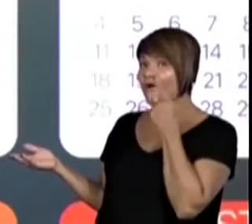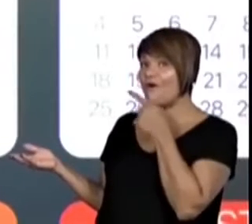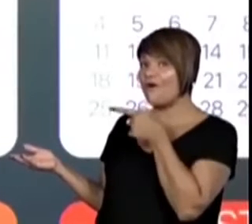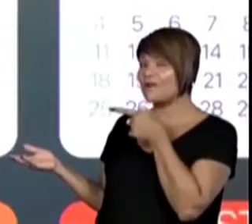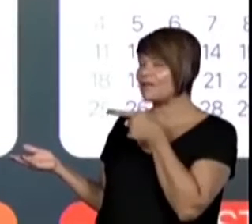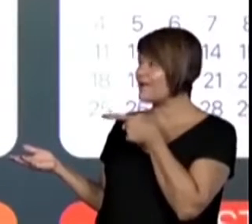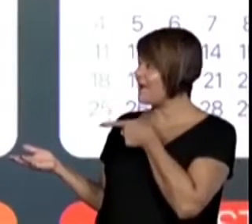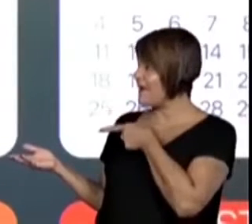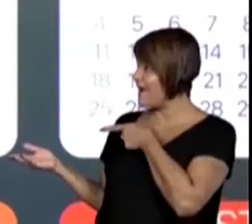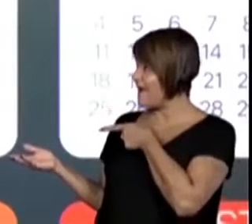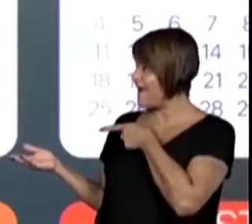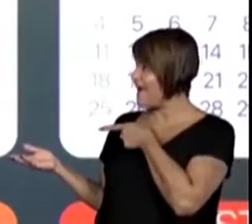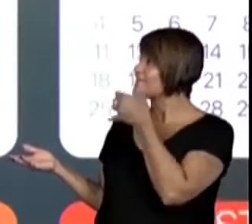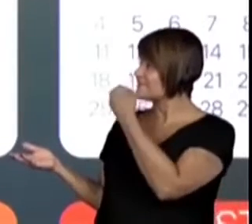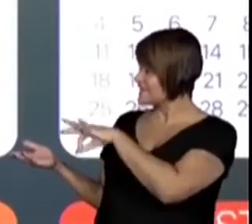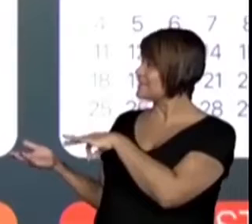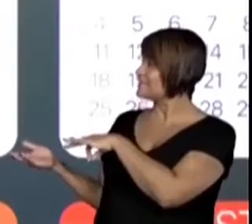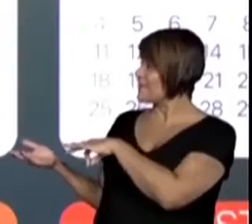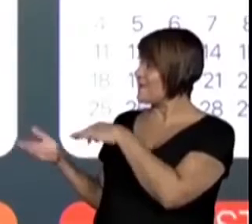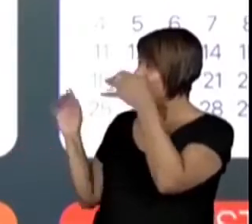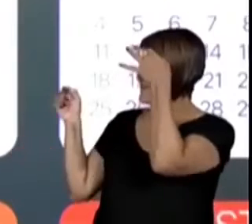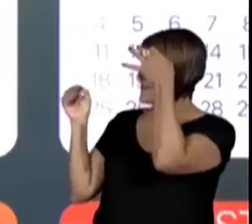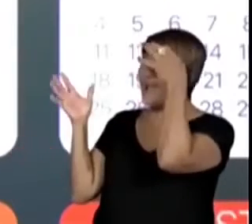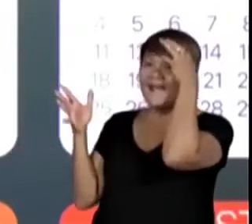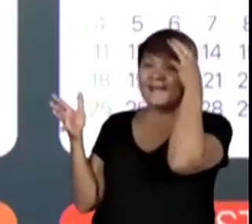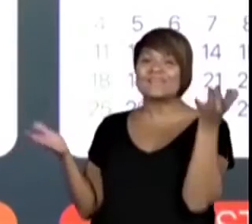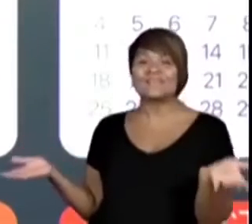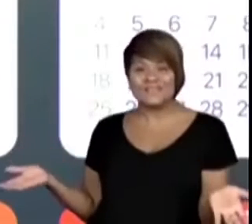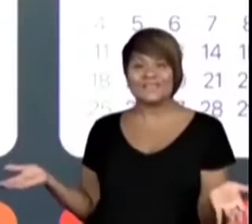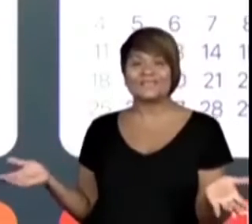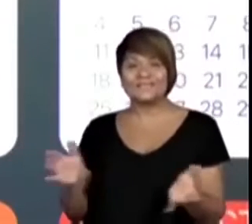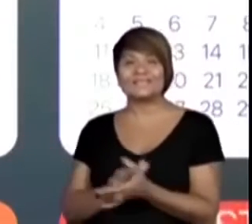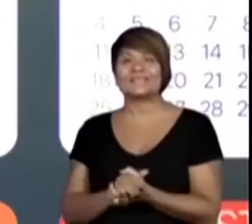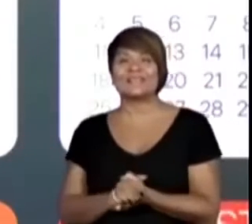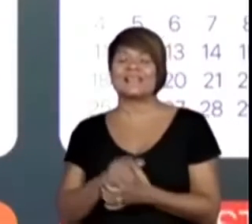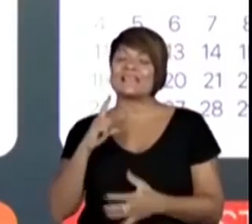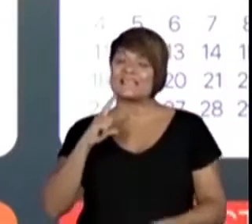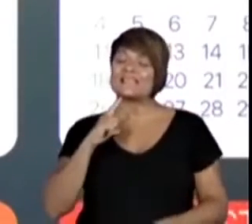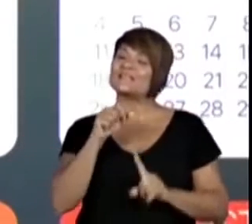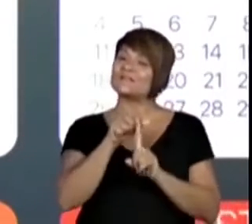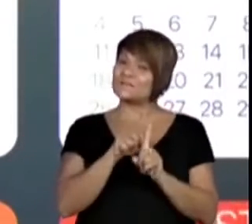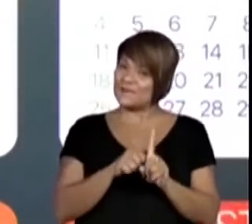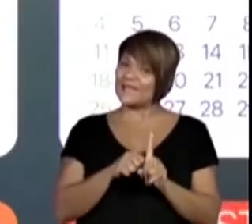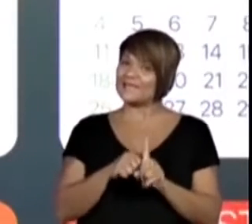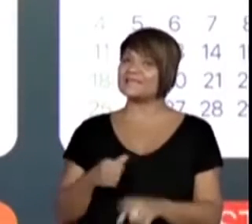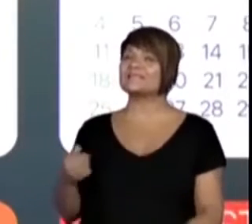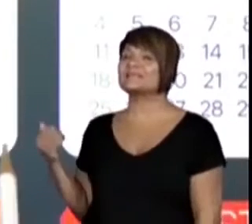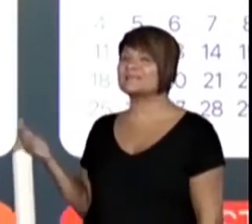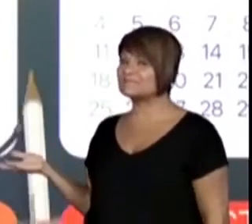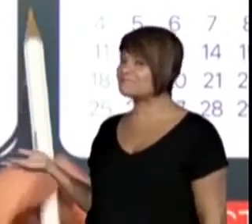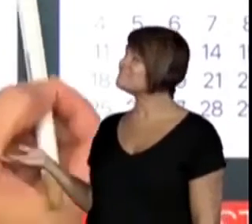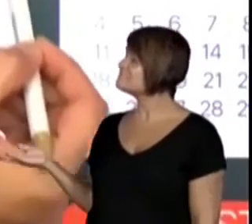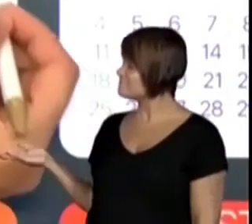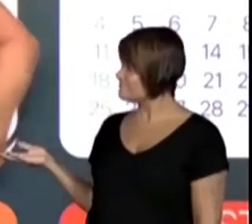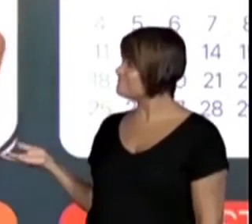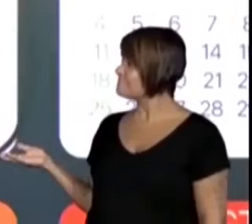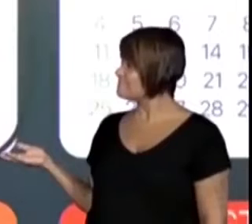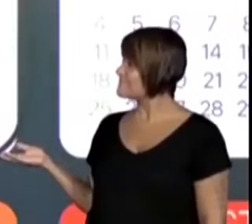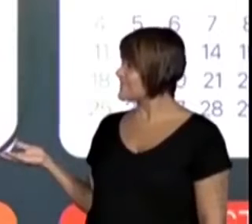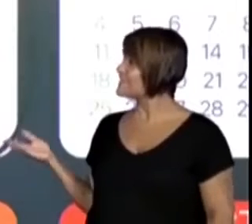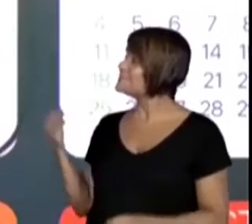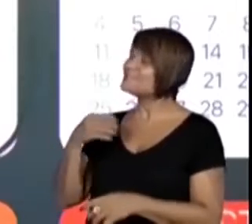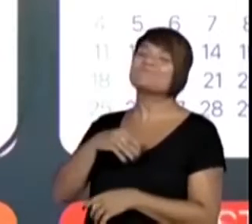O oráculo acertou. Olha aqui. Nós estamos no mês de